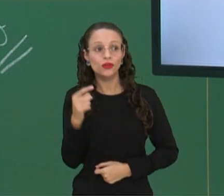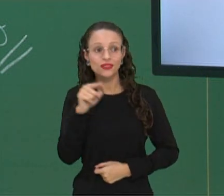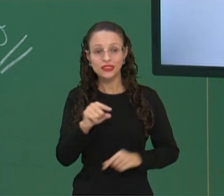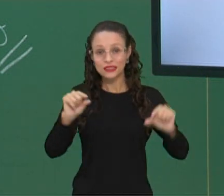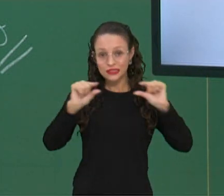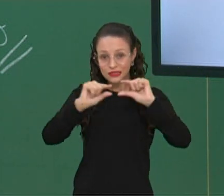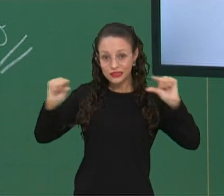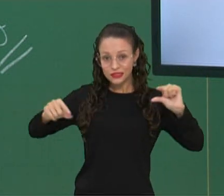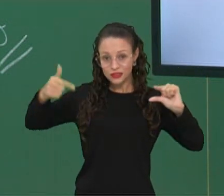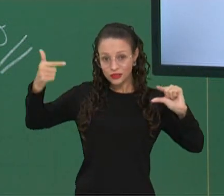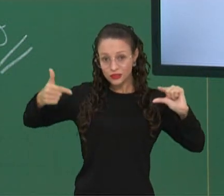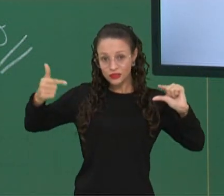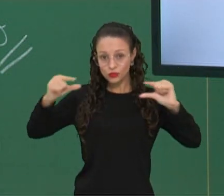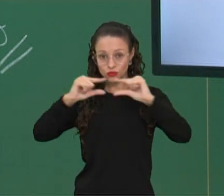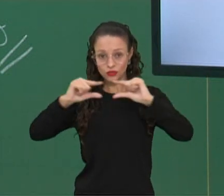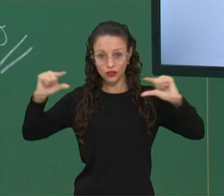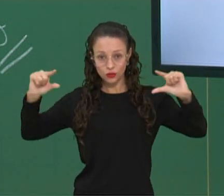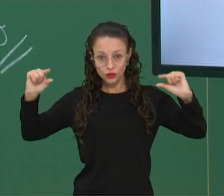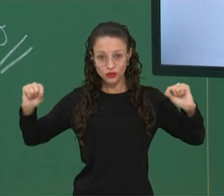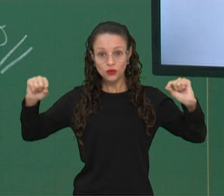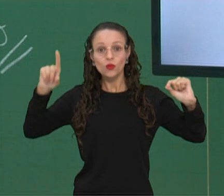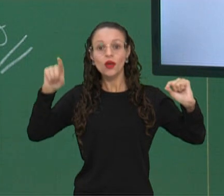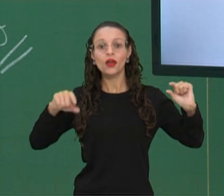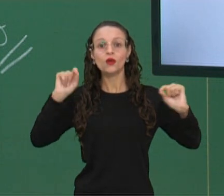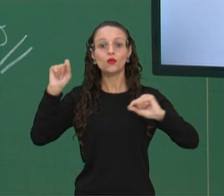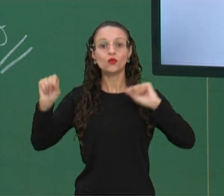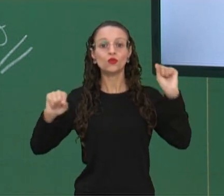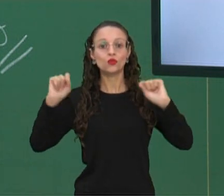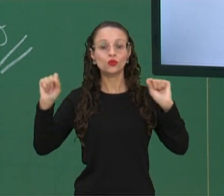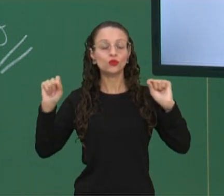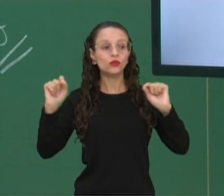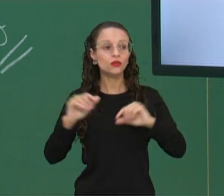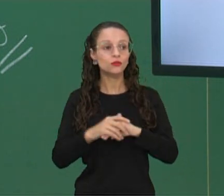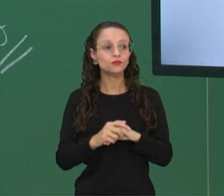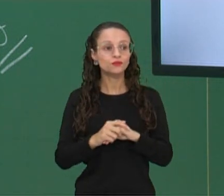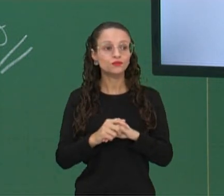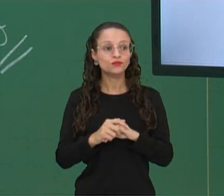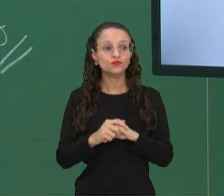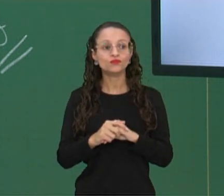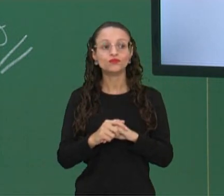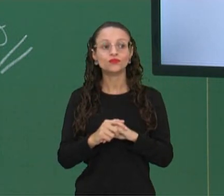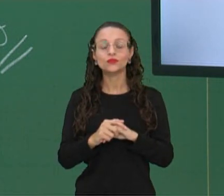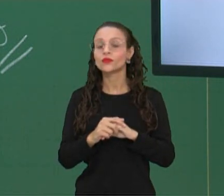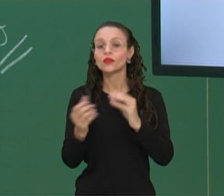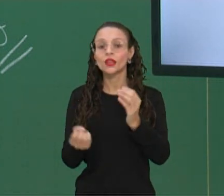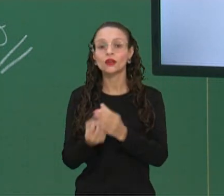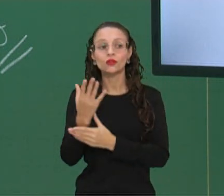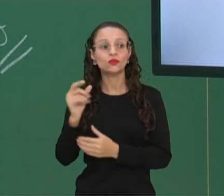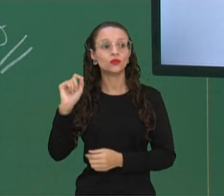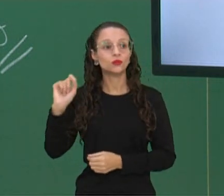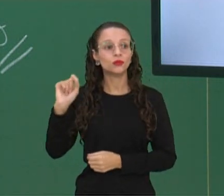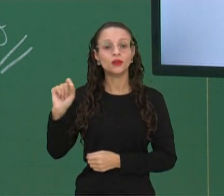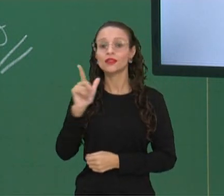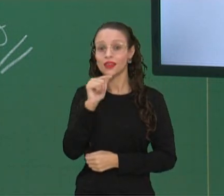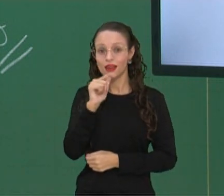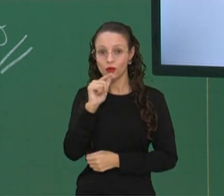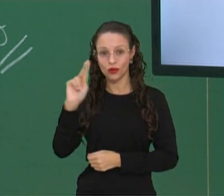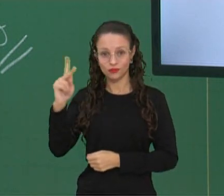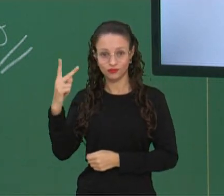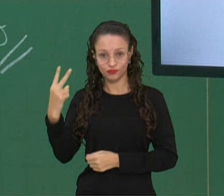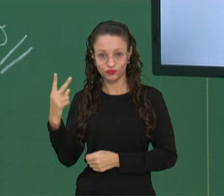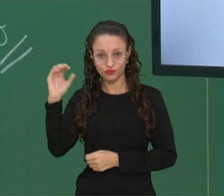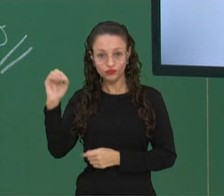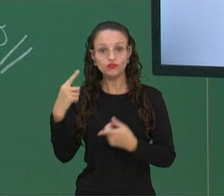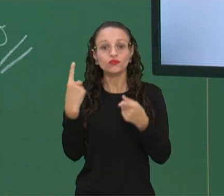dessa segunda equação, no caso, é a formação aqui da água, tá?